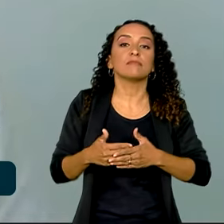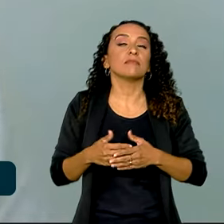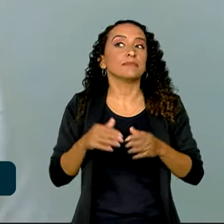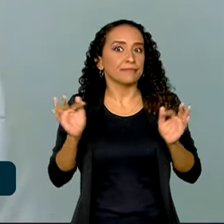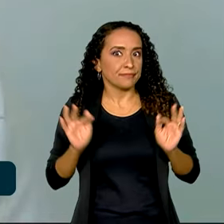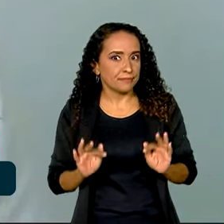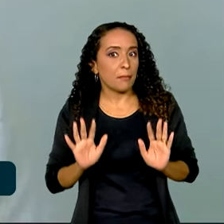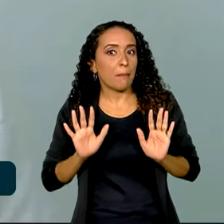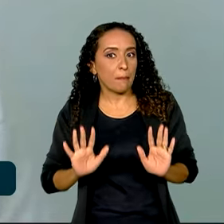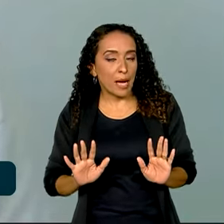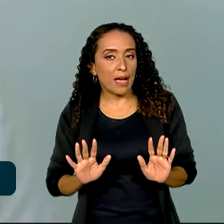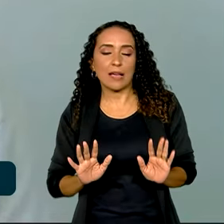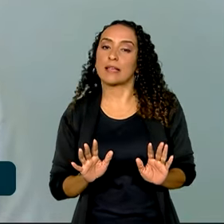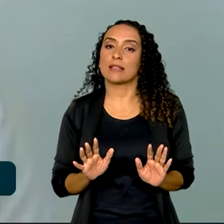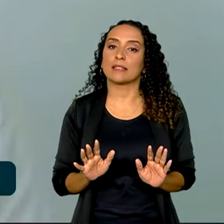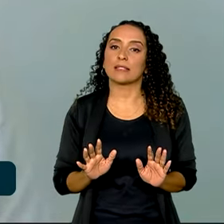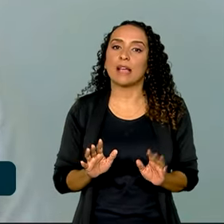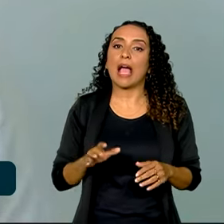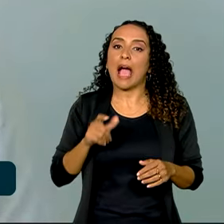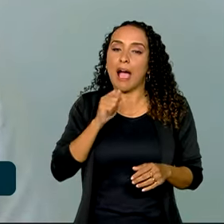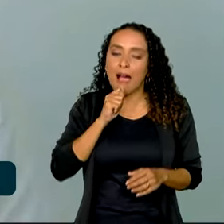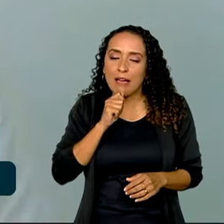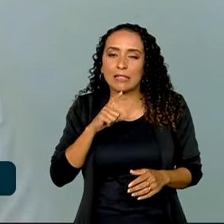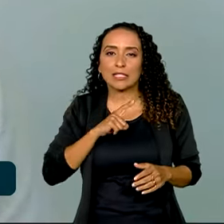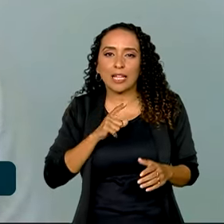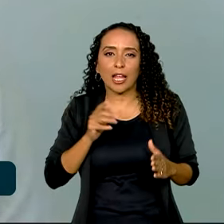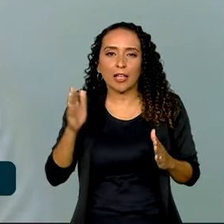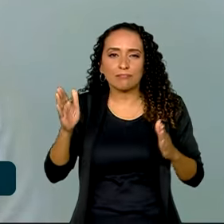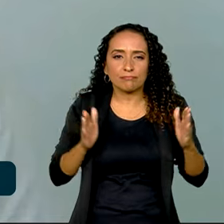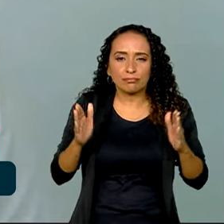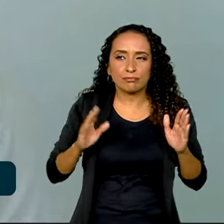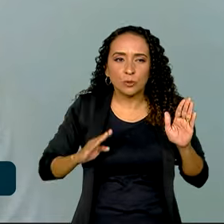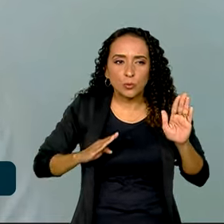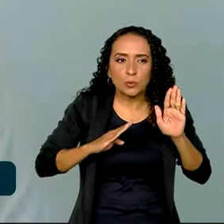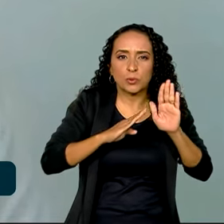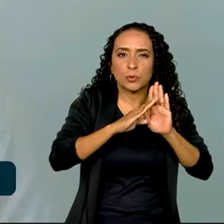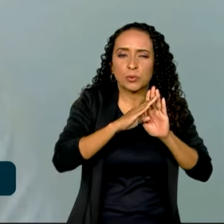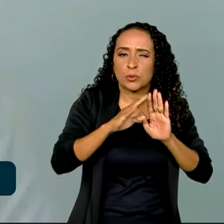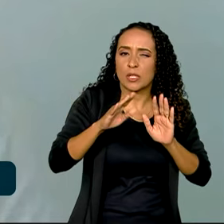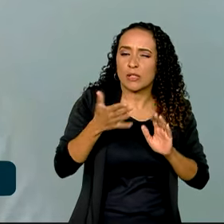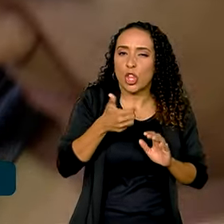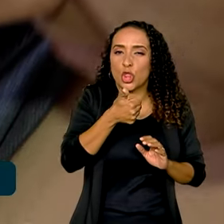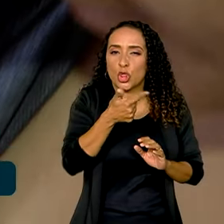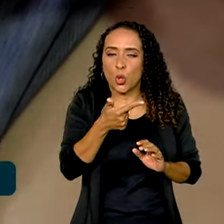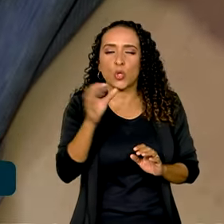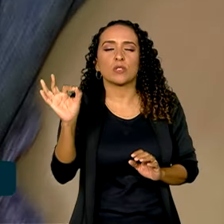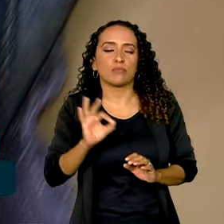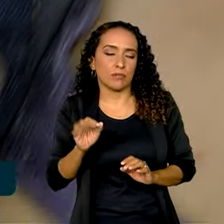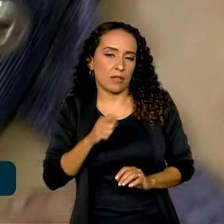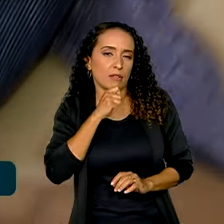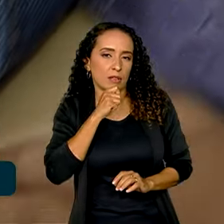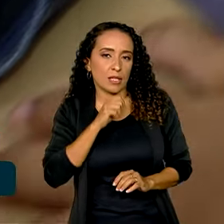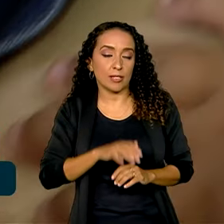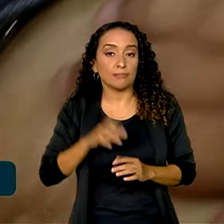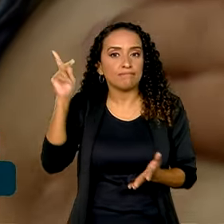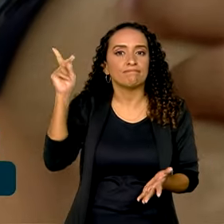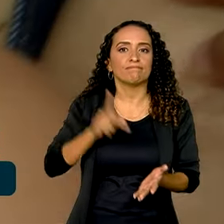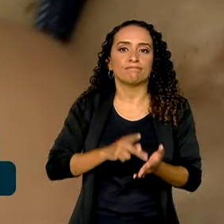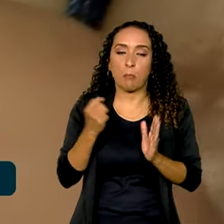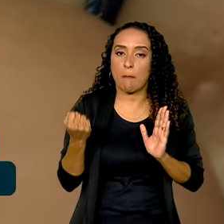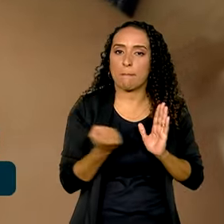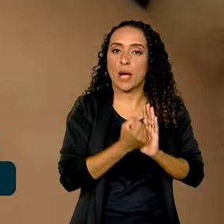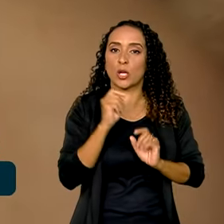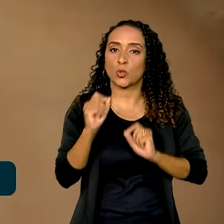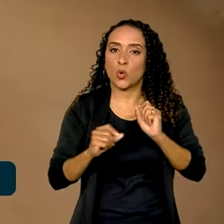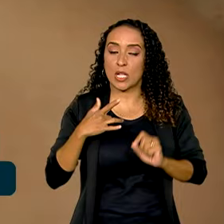mas a gente ainda se encontra né num patamar muito alto de 12% realidade que impacta não